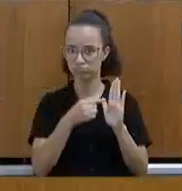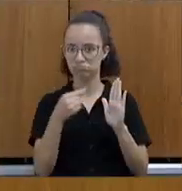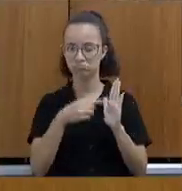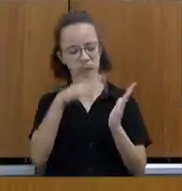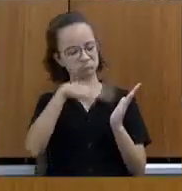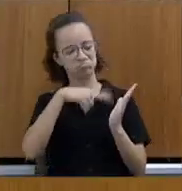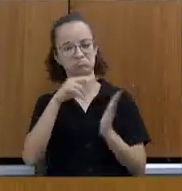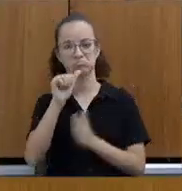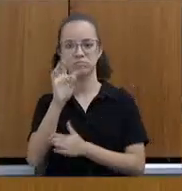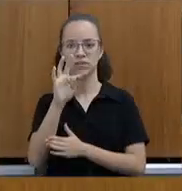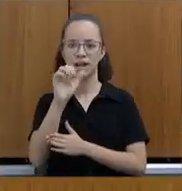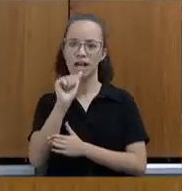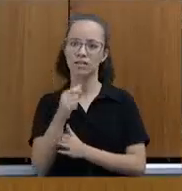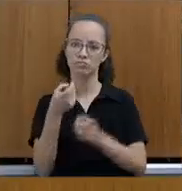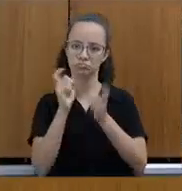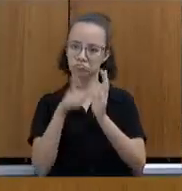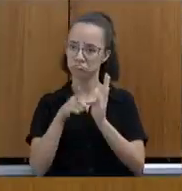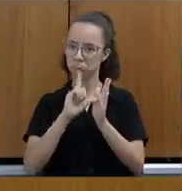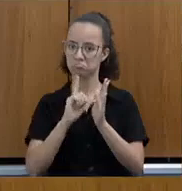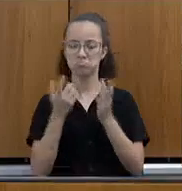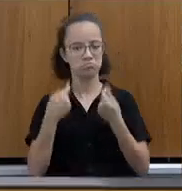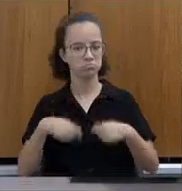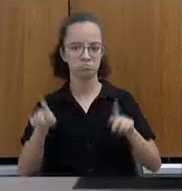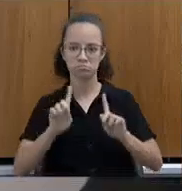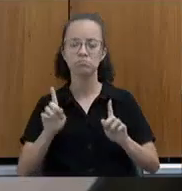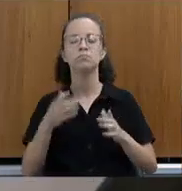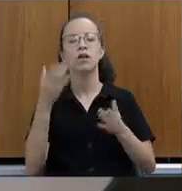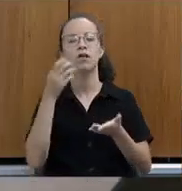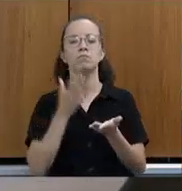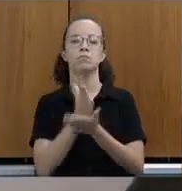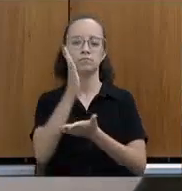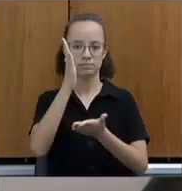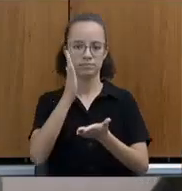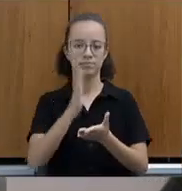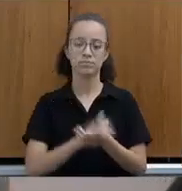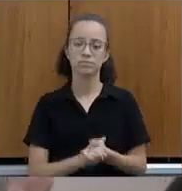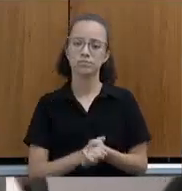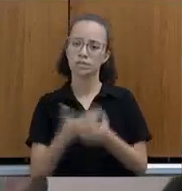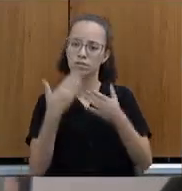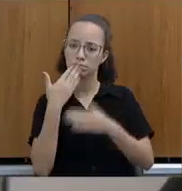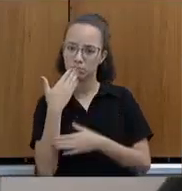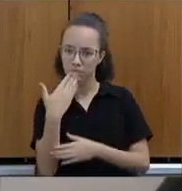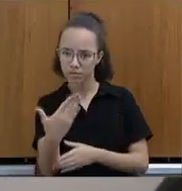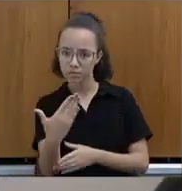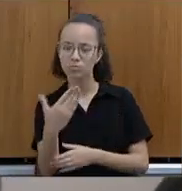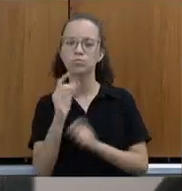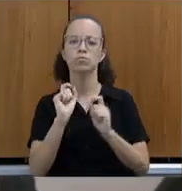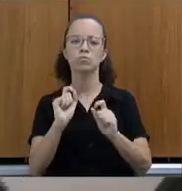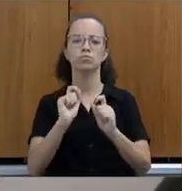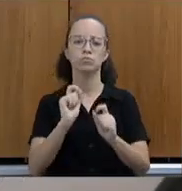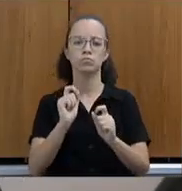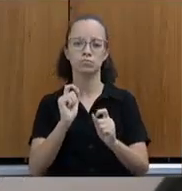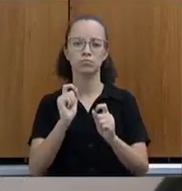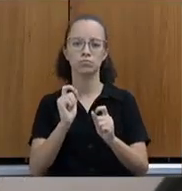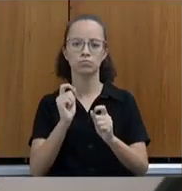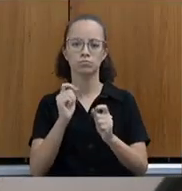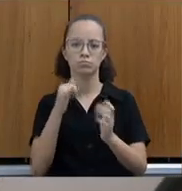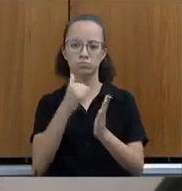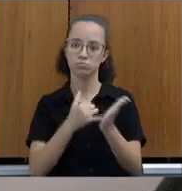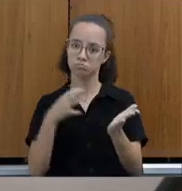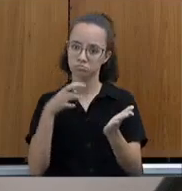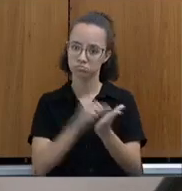leitura da ata da reunião anterior, considera aprovada e solicita a sua subscrição.